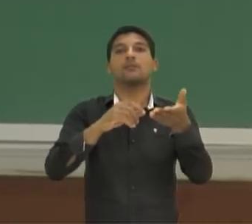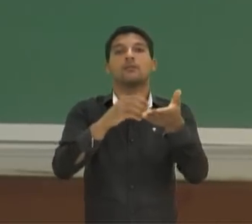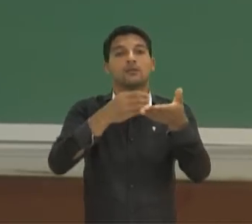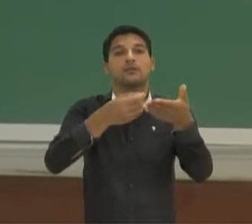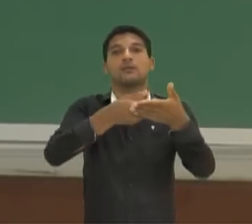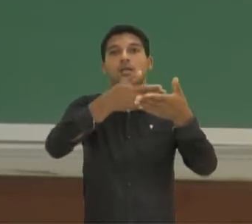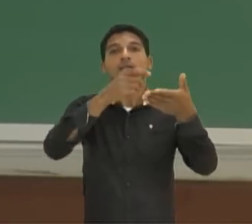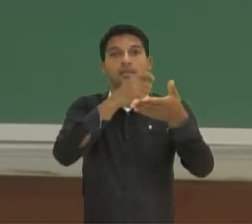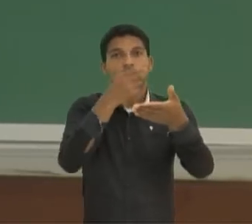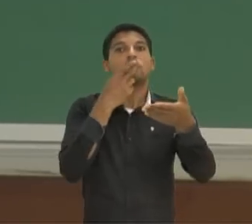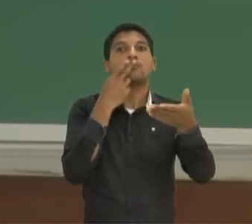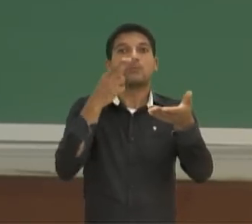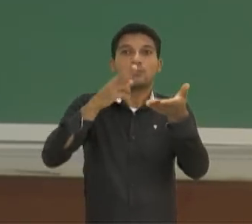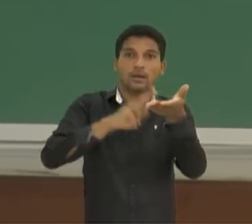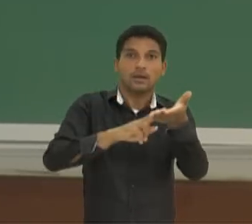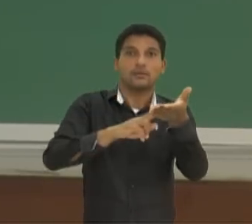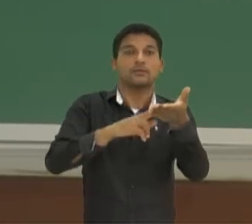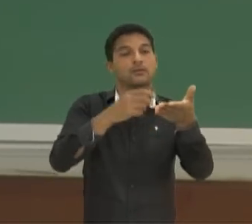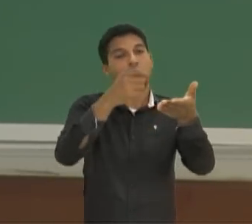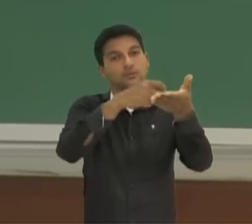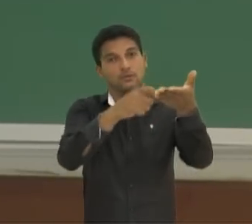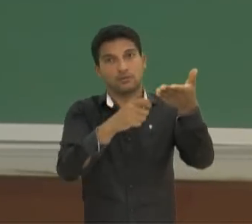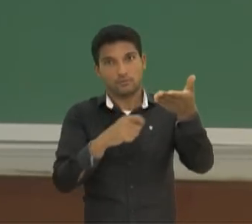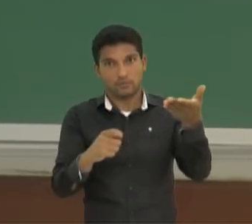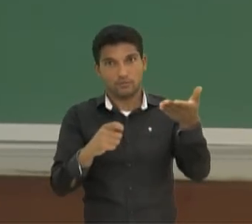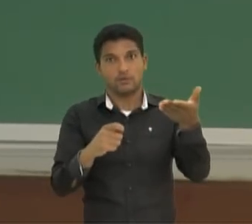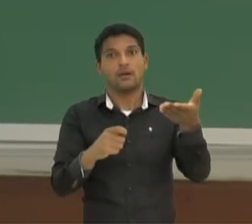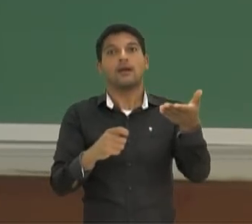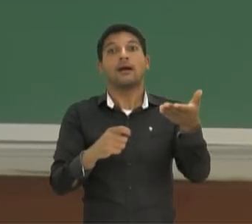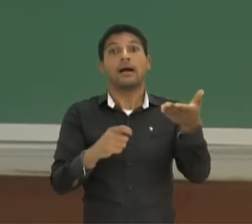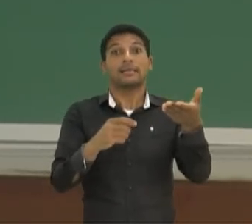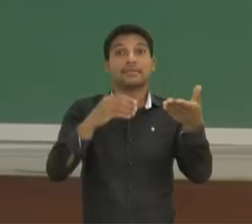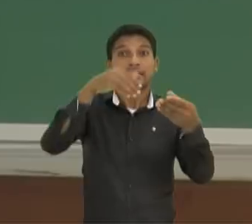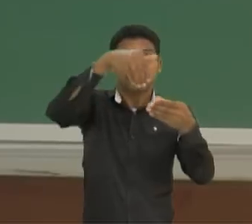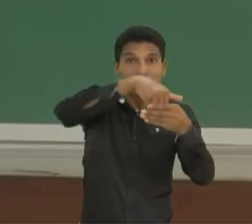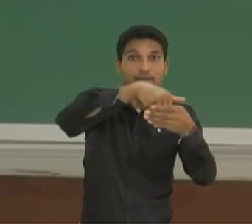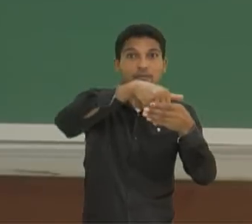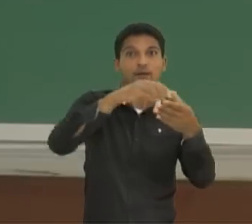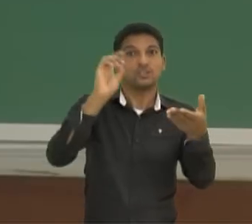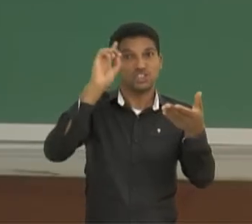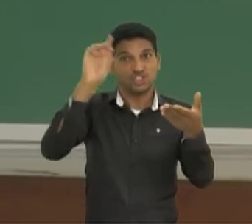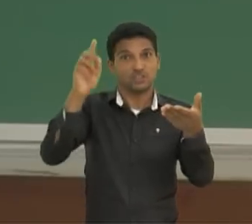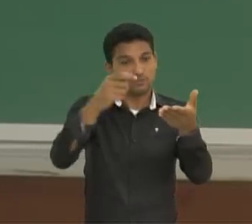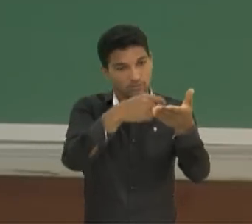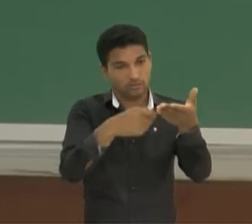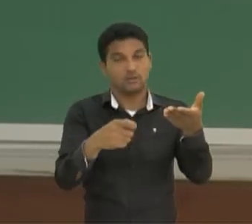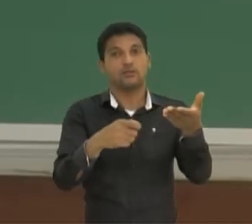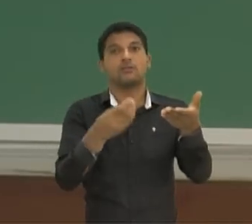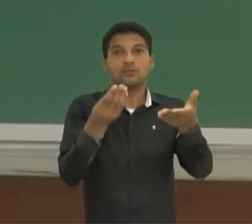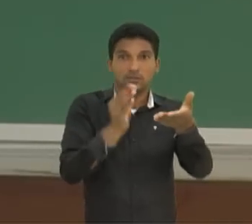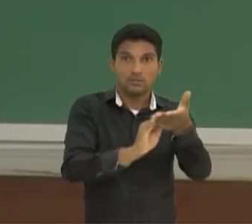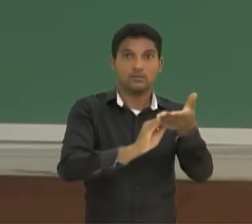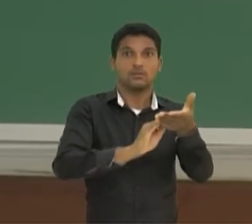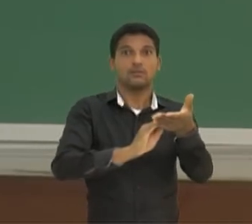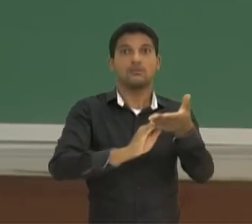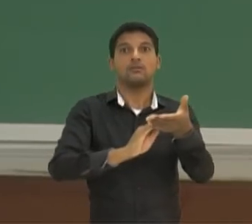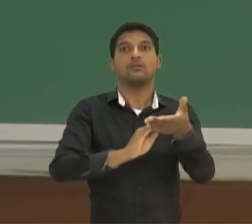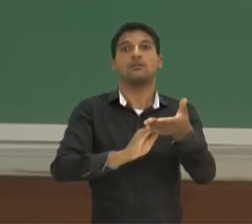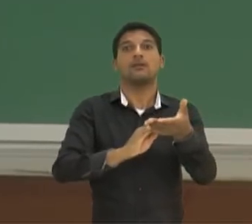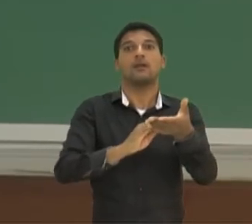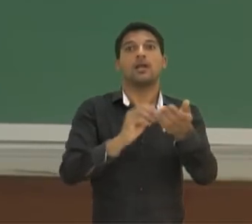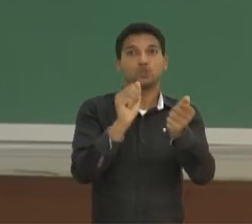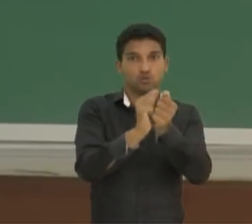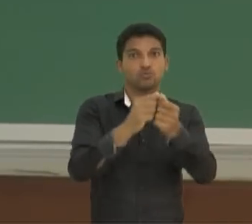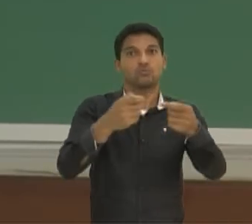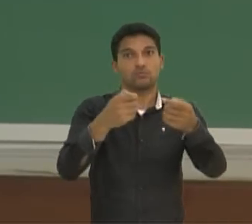no interior da carta, ali, naquele documento que vai dentro do envelope. né? Então eu coloco lá o local e a data